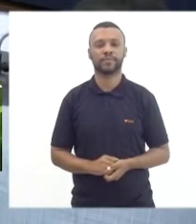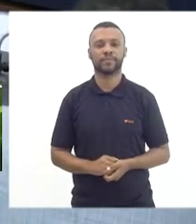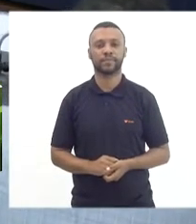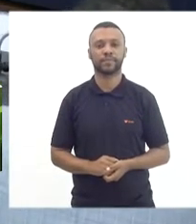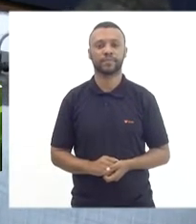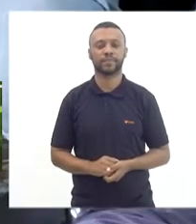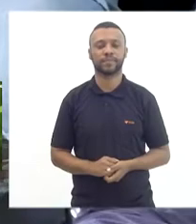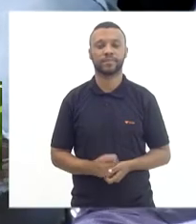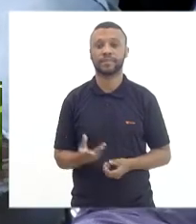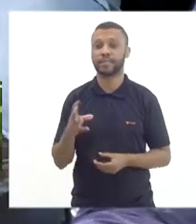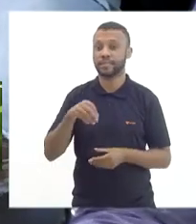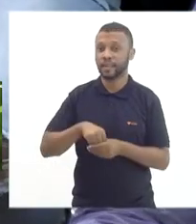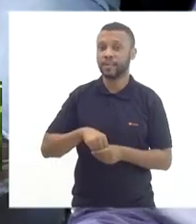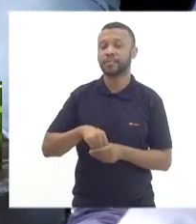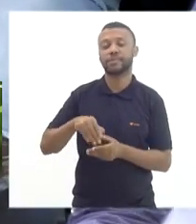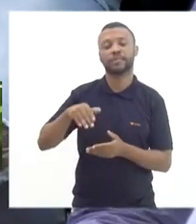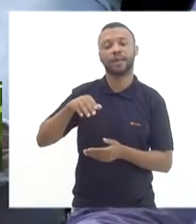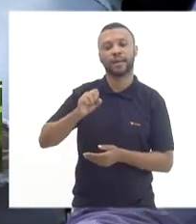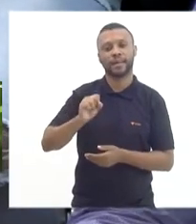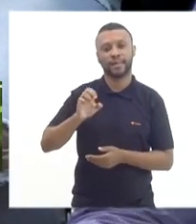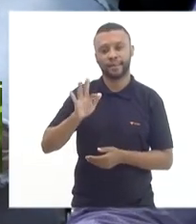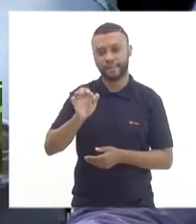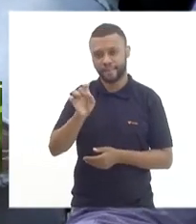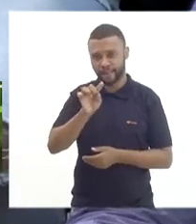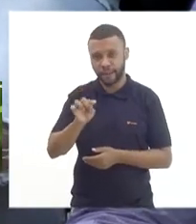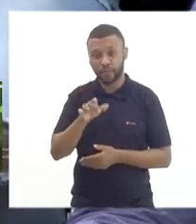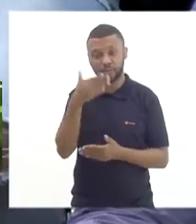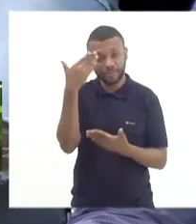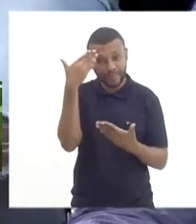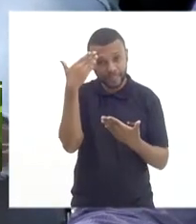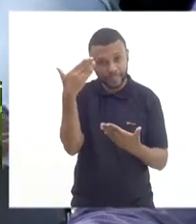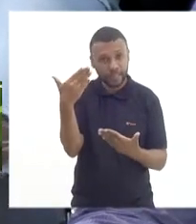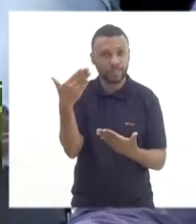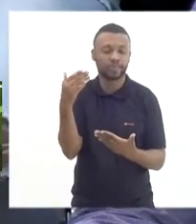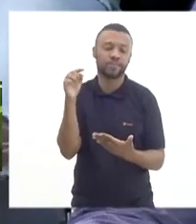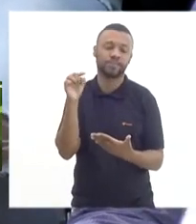Na Cefaz, eu agradeço aqui, né,